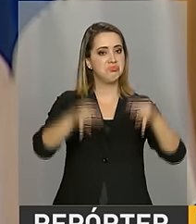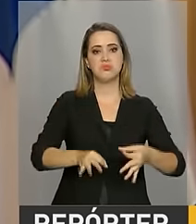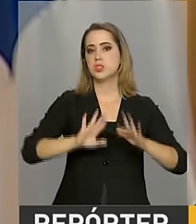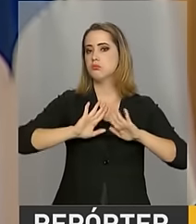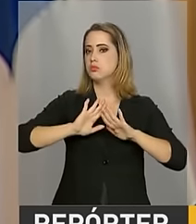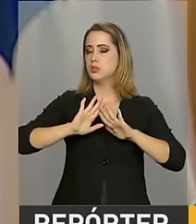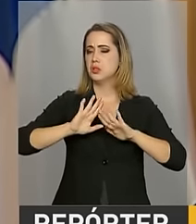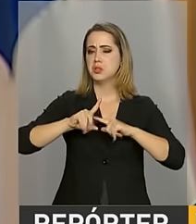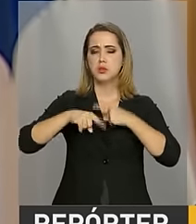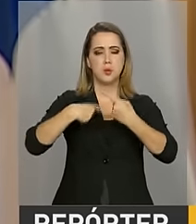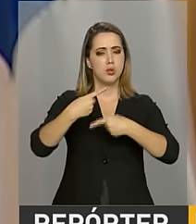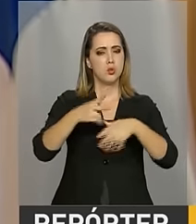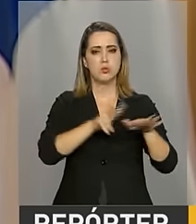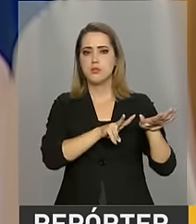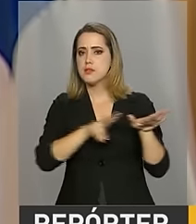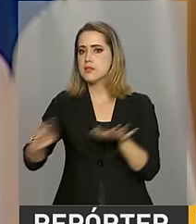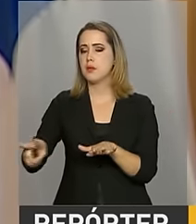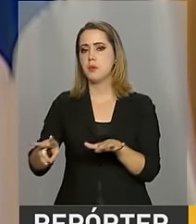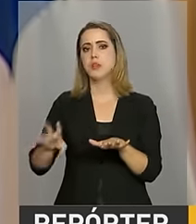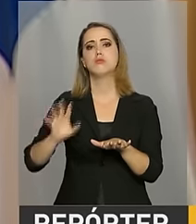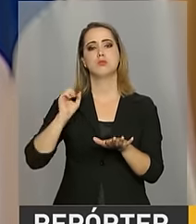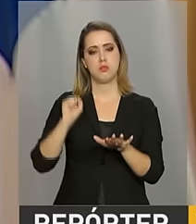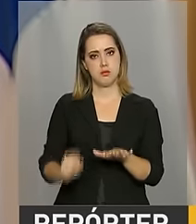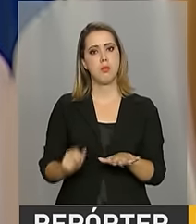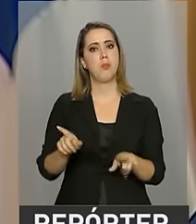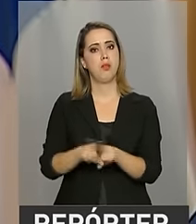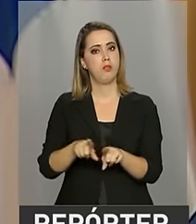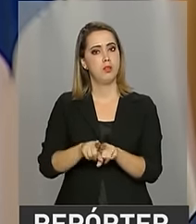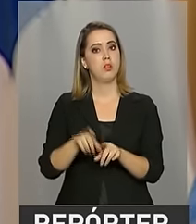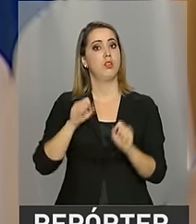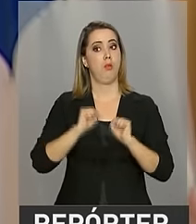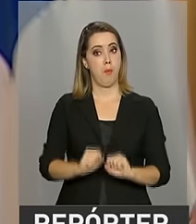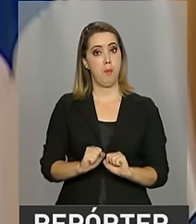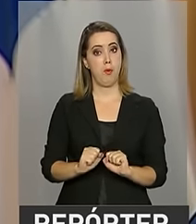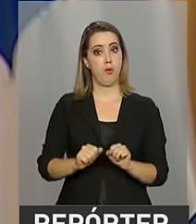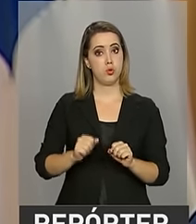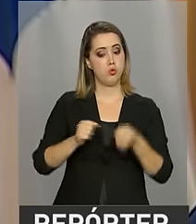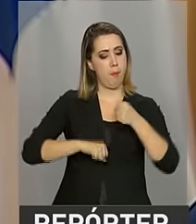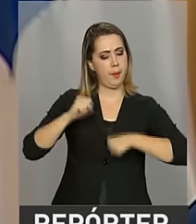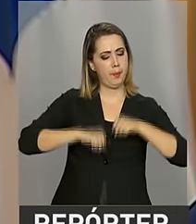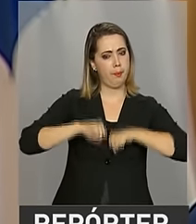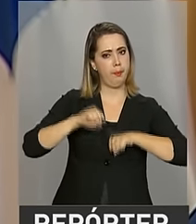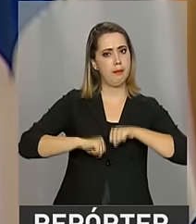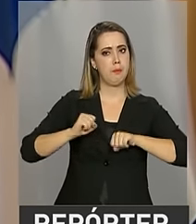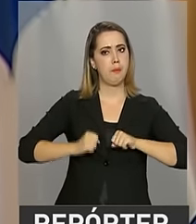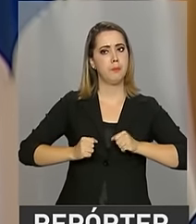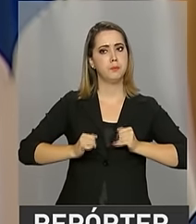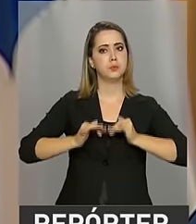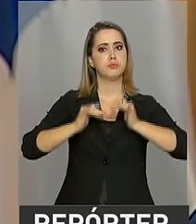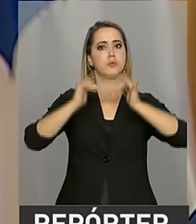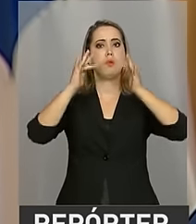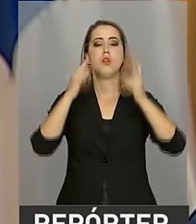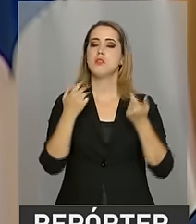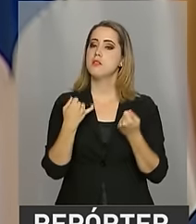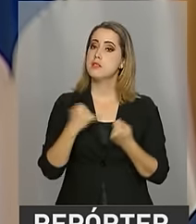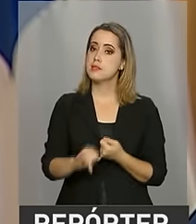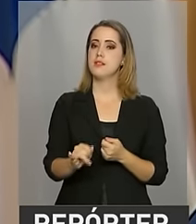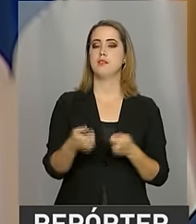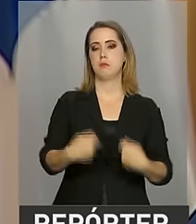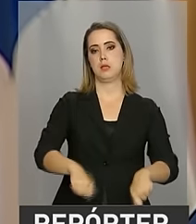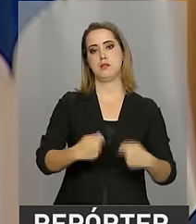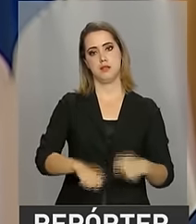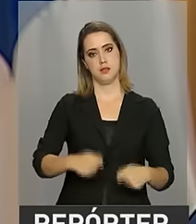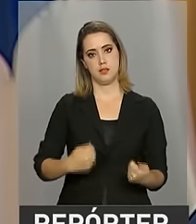eh semanas e há ainda capacidade de produção adicional e para qualquer demanda que venha se apresentar